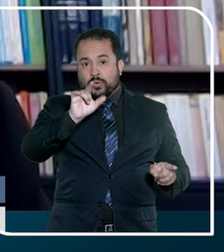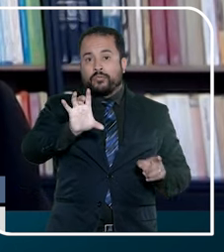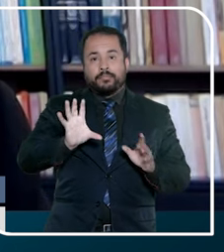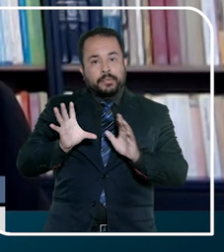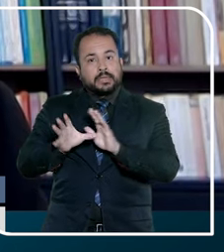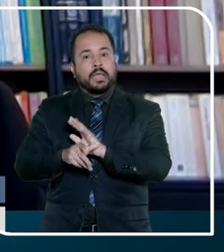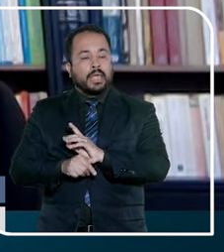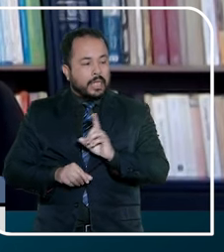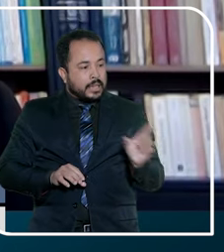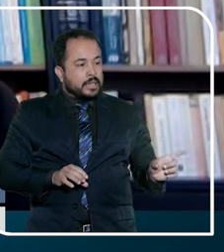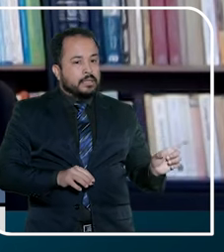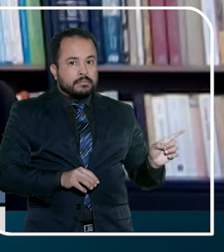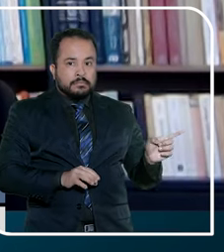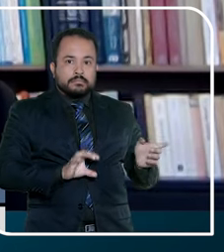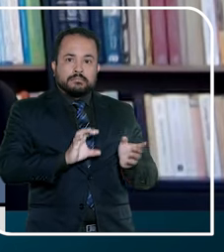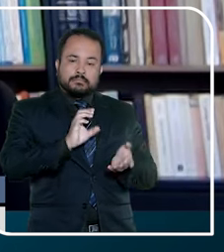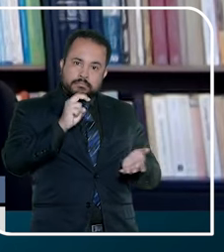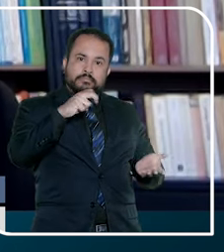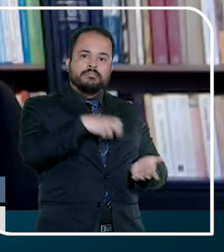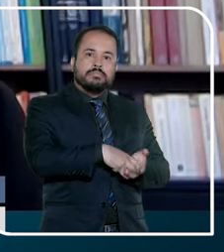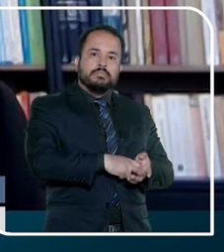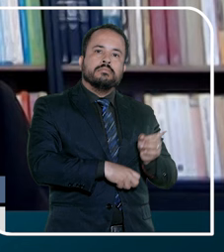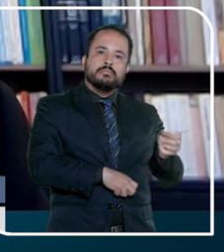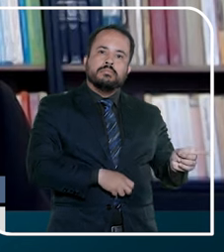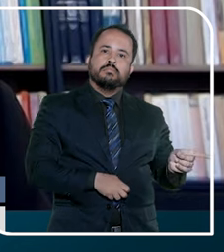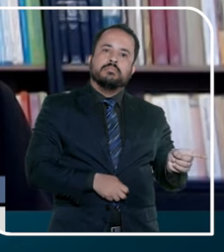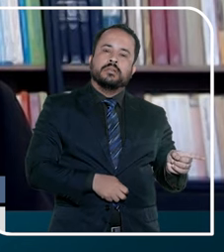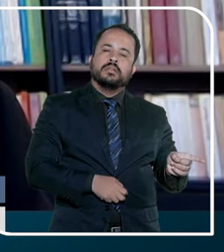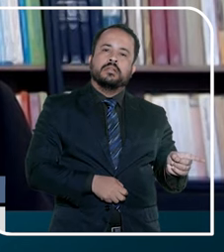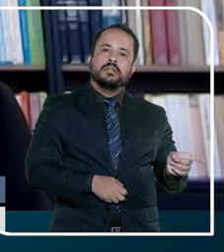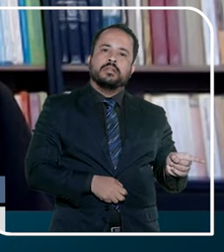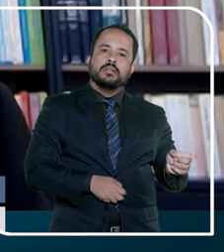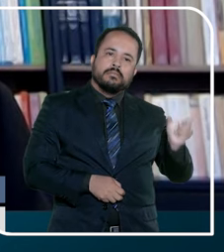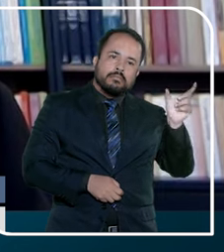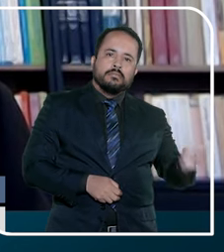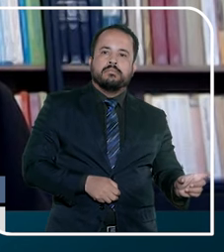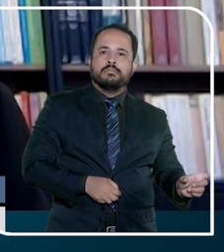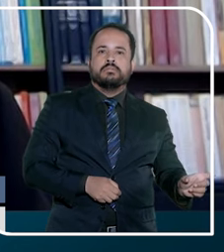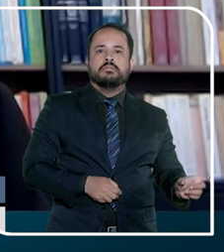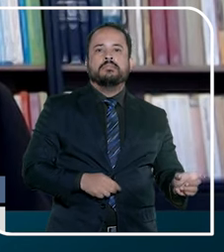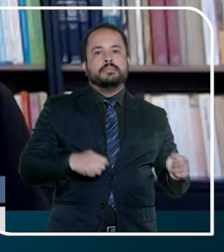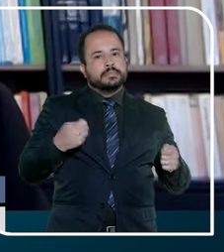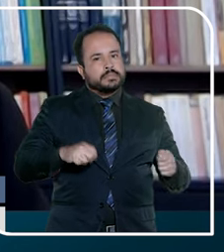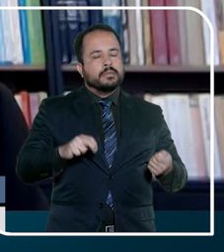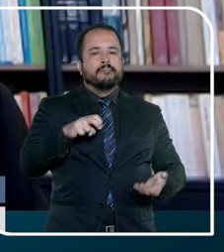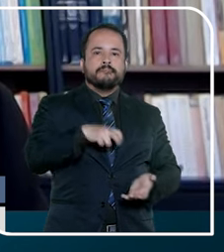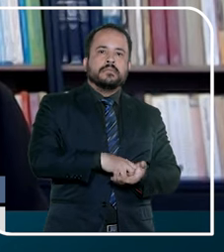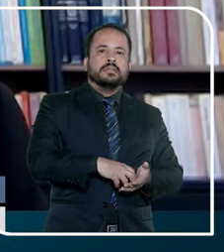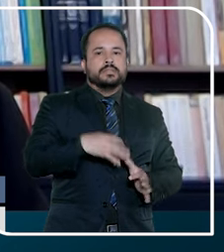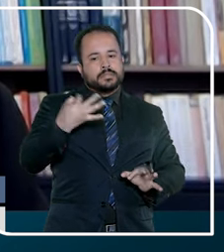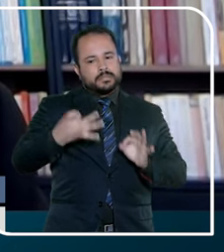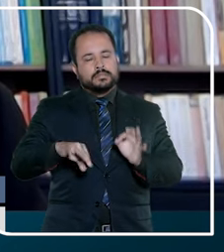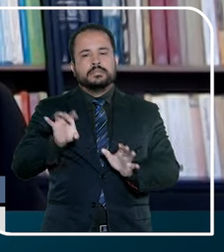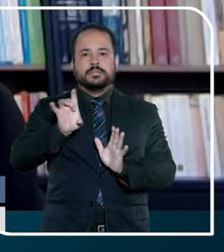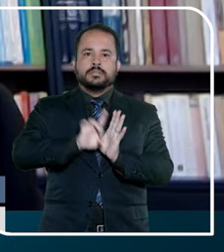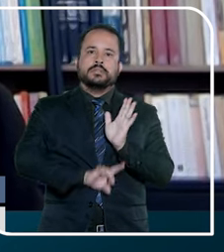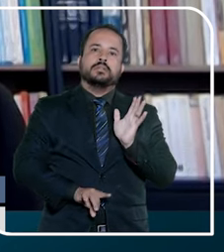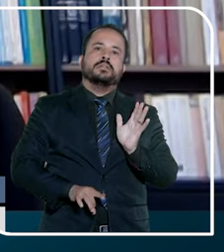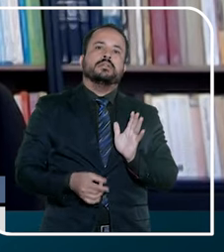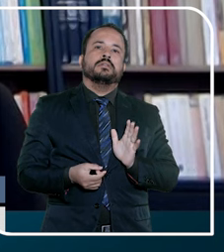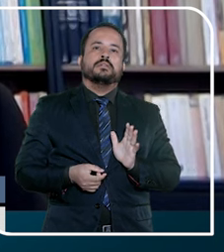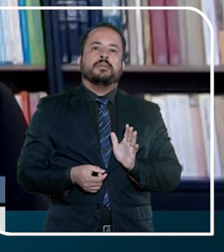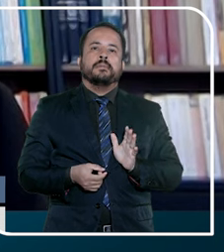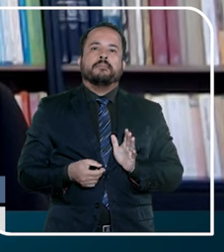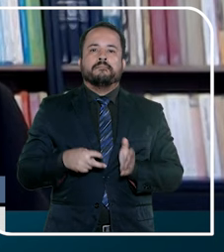essas características são aspectos específicos do Direito Penal relacionados a essa a esse âmbito